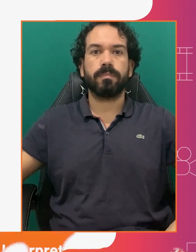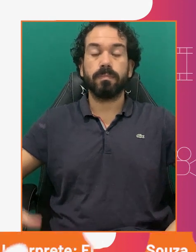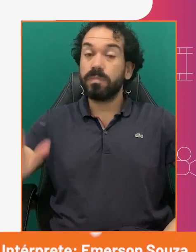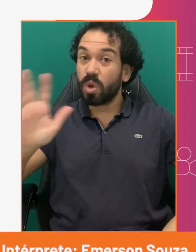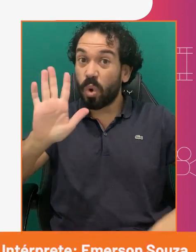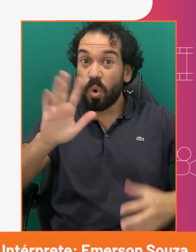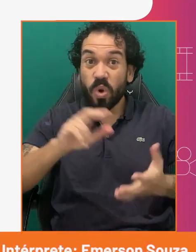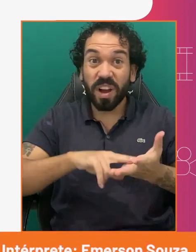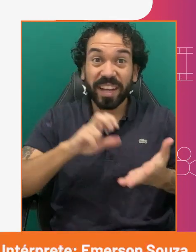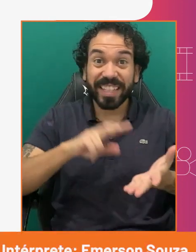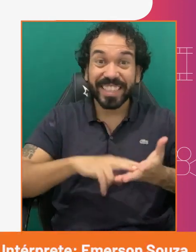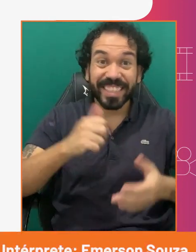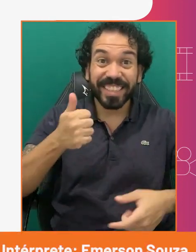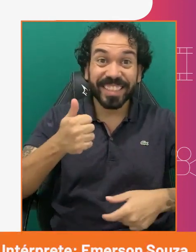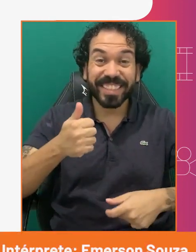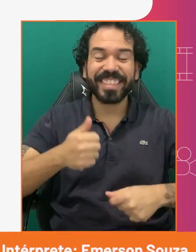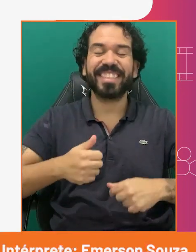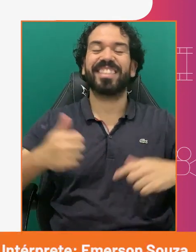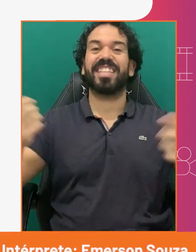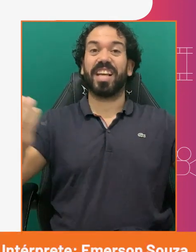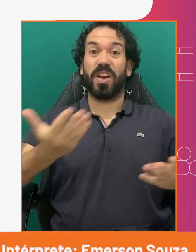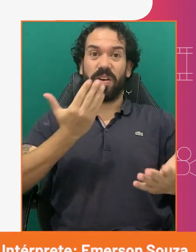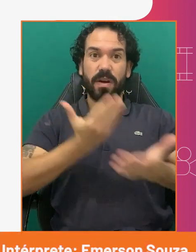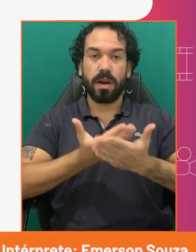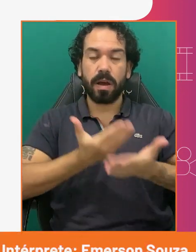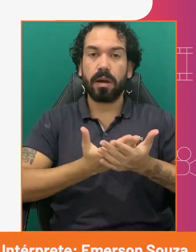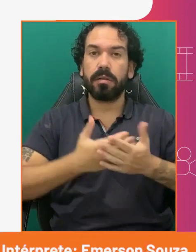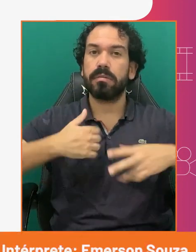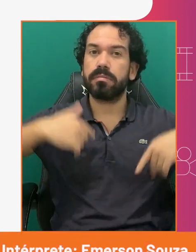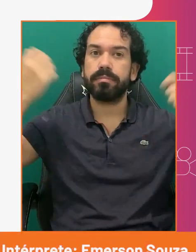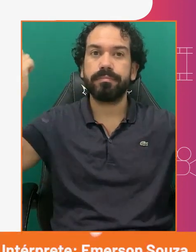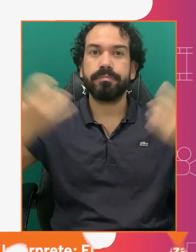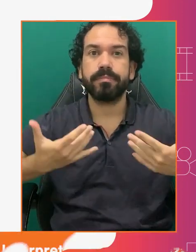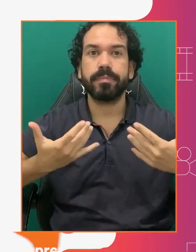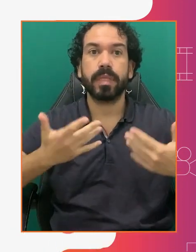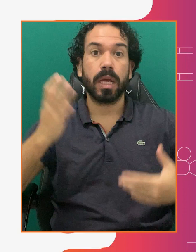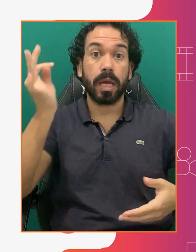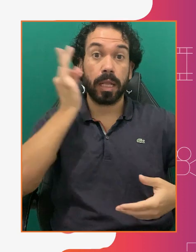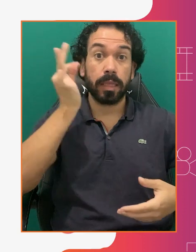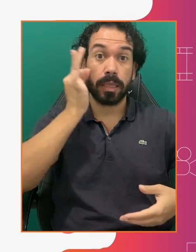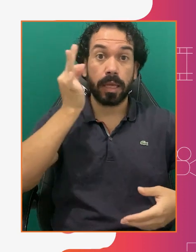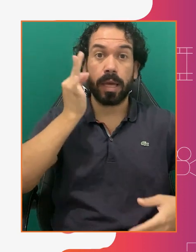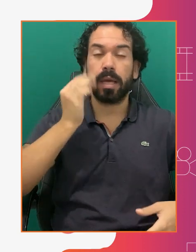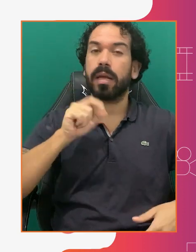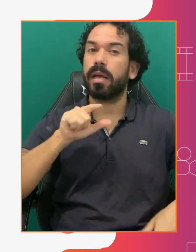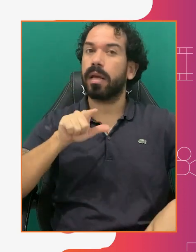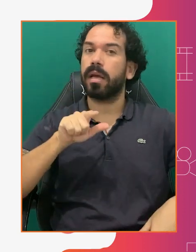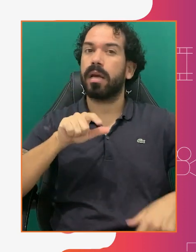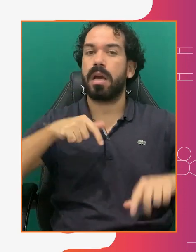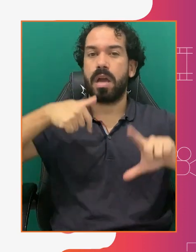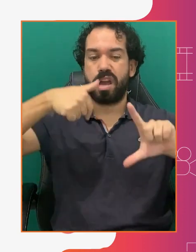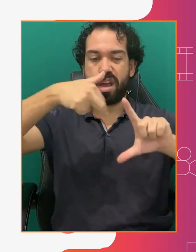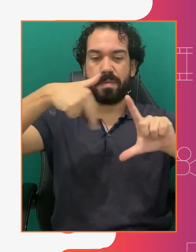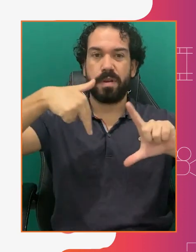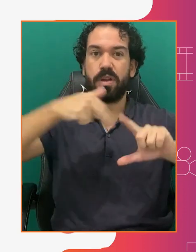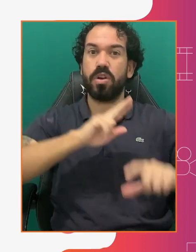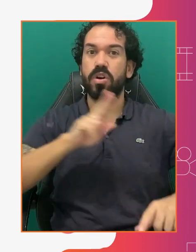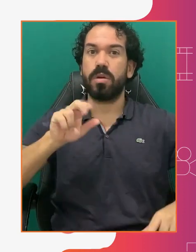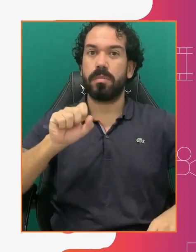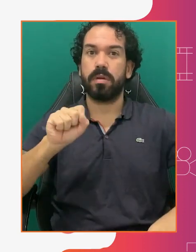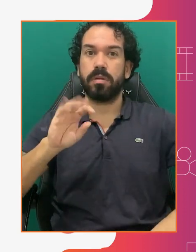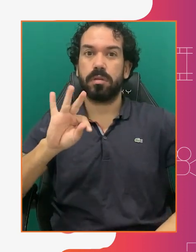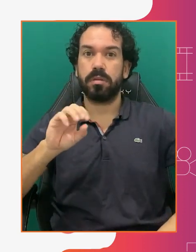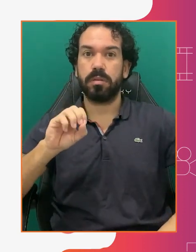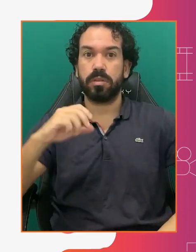E aí, pessoal, animados? Nessa unidade, eu vou falar um pouco sobre a técnica de animação conhecida como